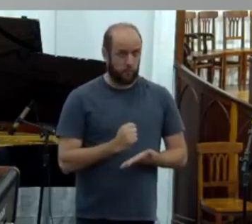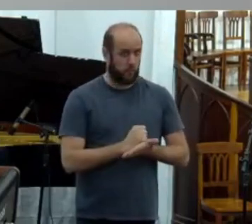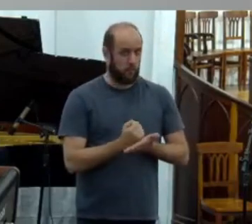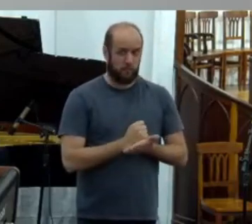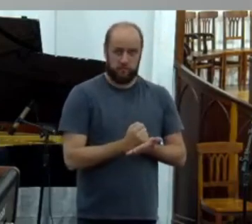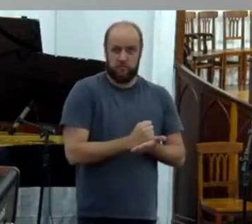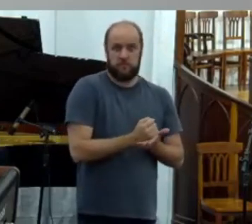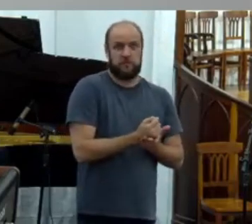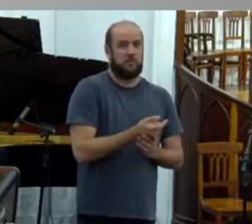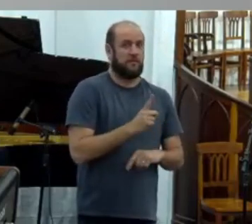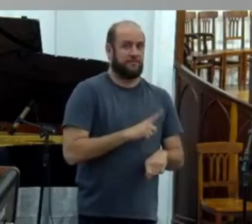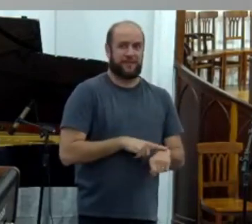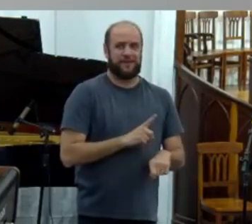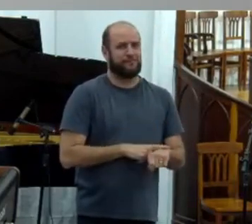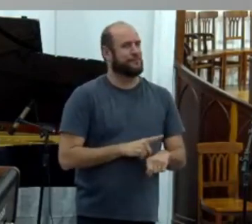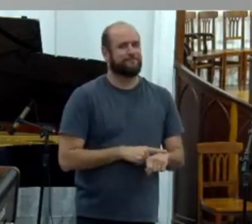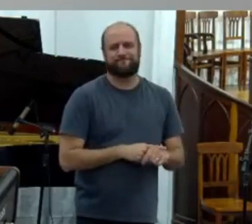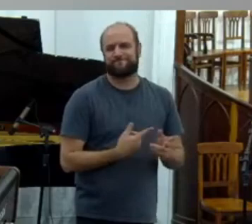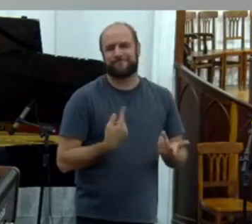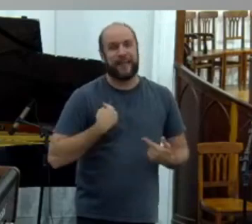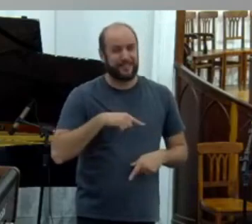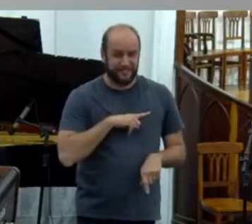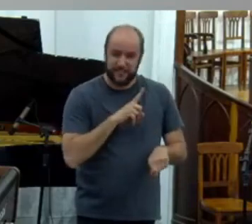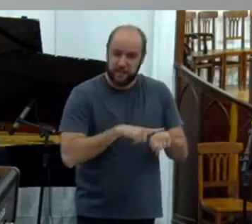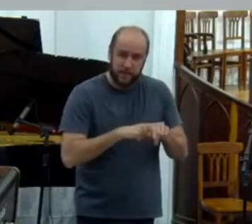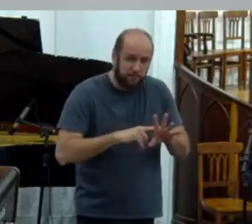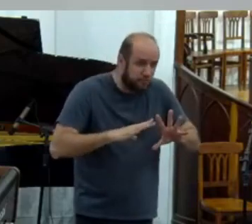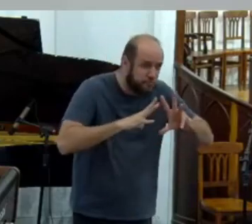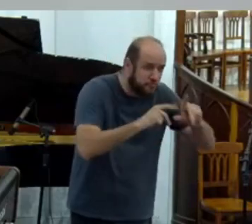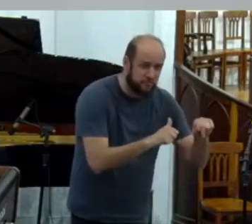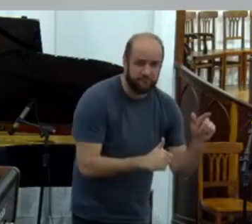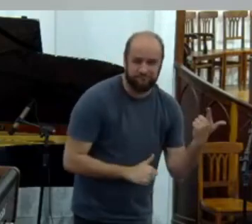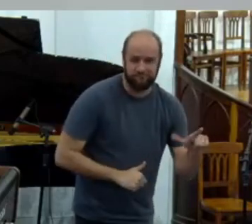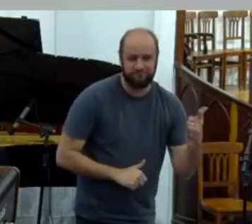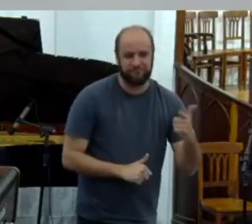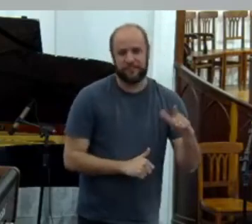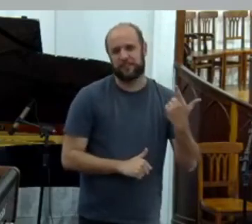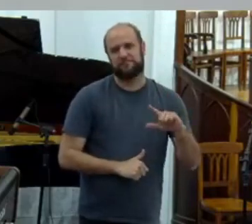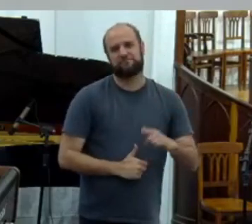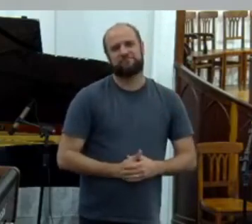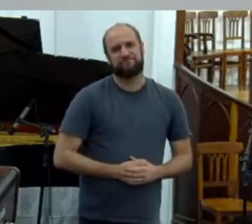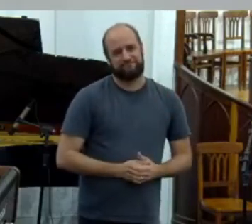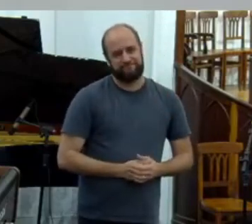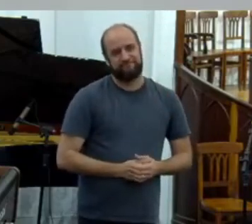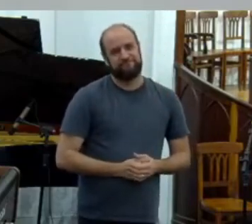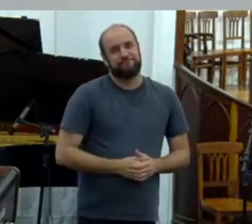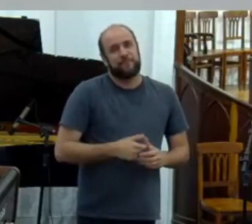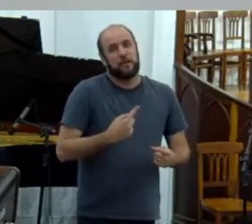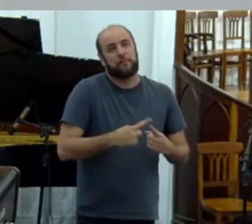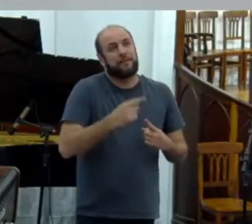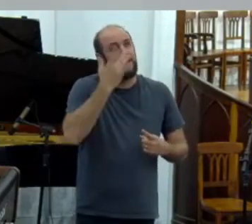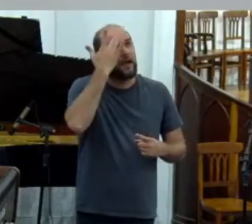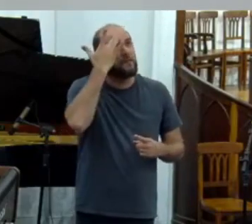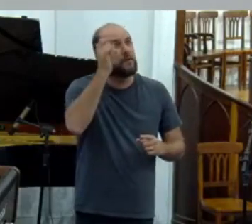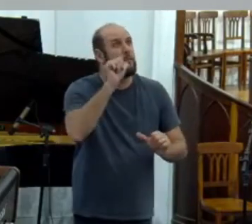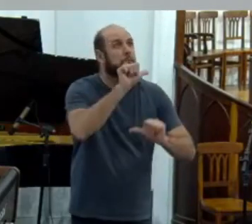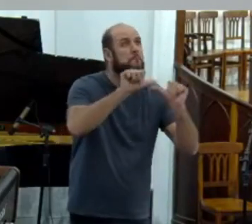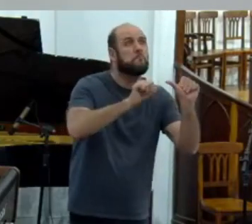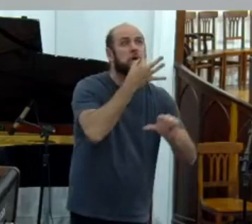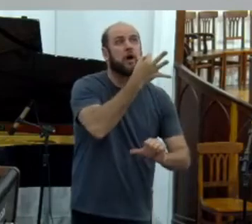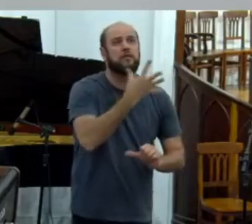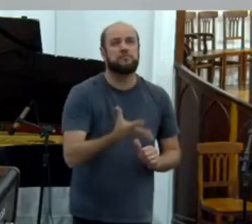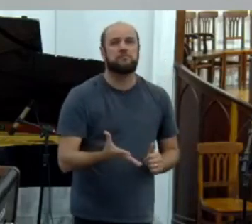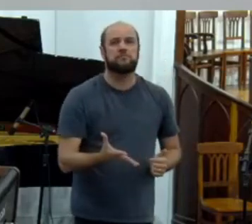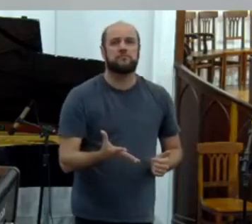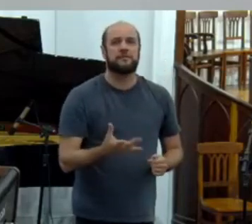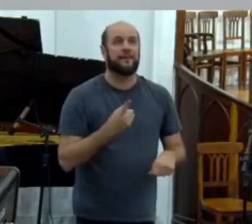Nós não temos tempo para tudo o que queríamos, porque amanhã a gente vai querer outra coisa e